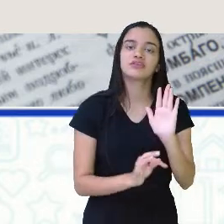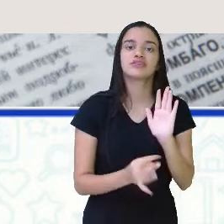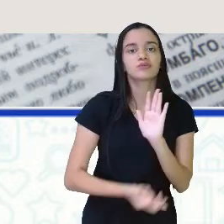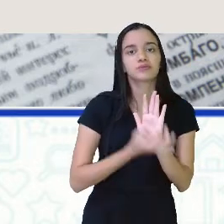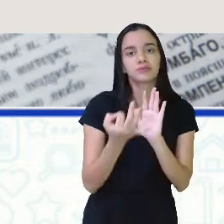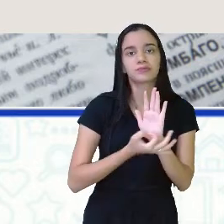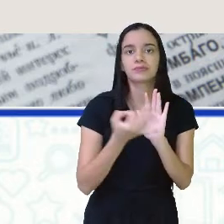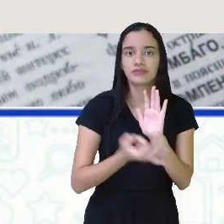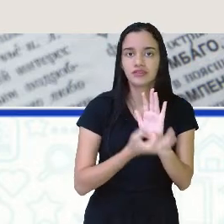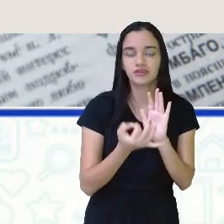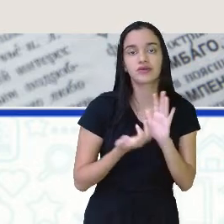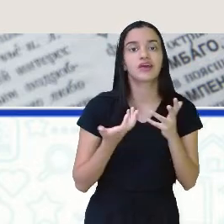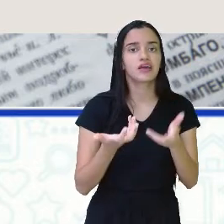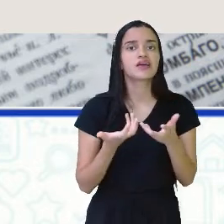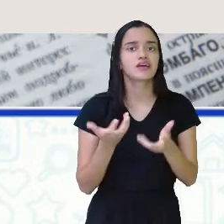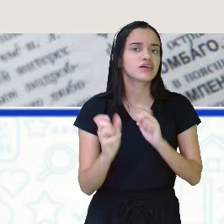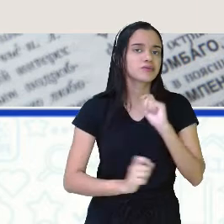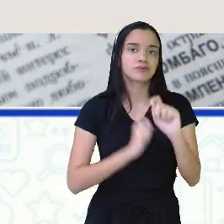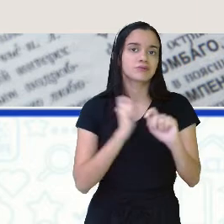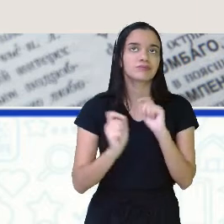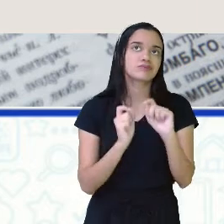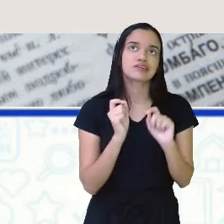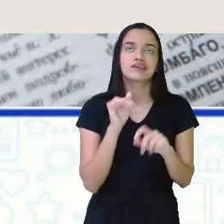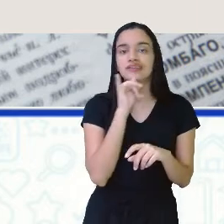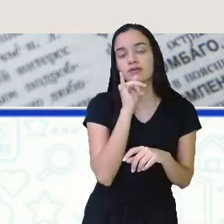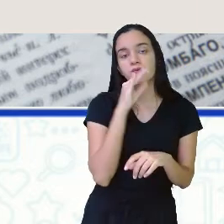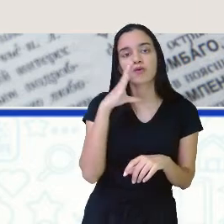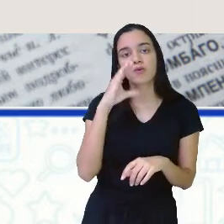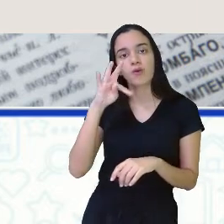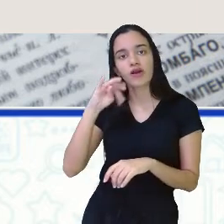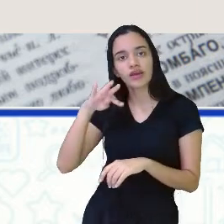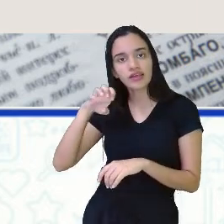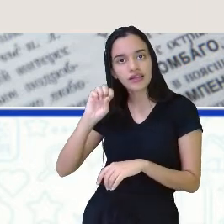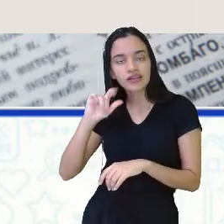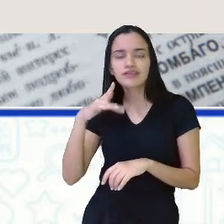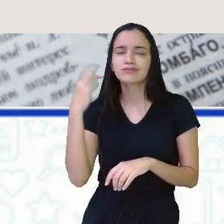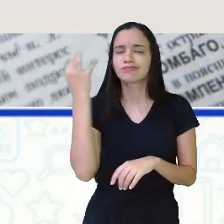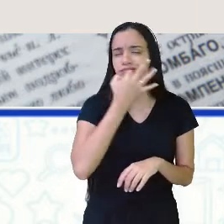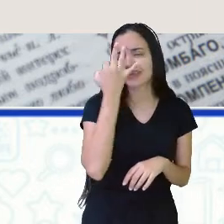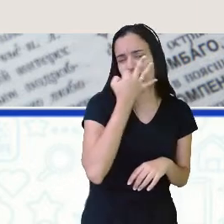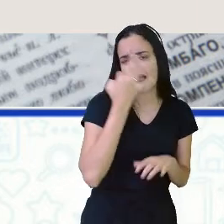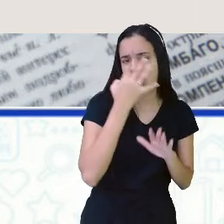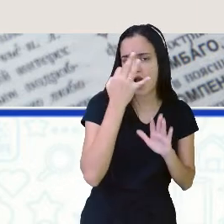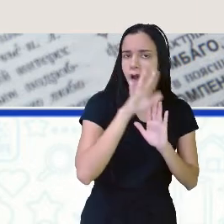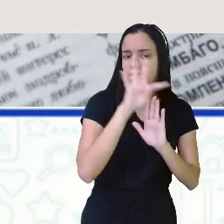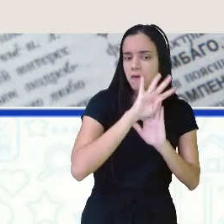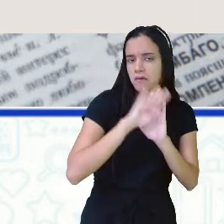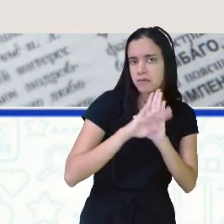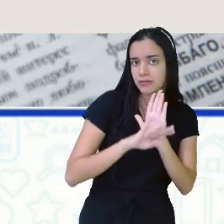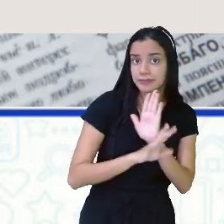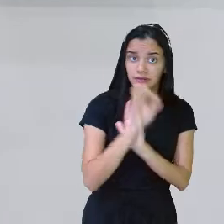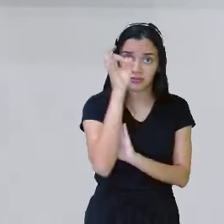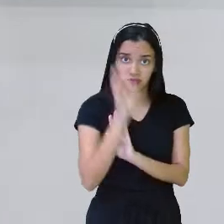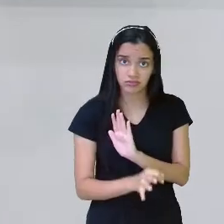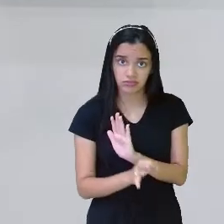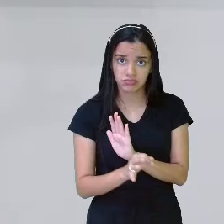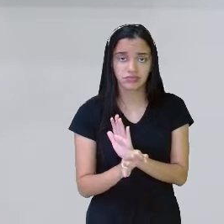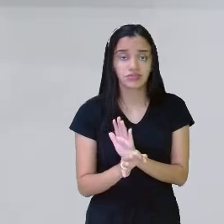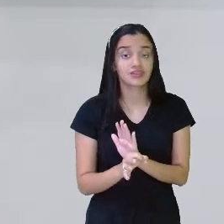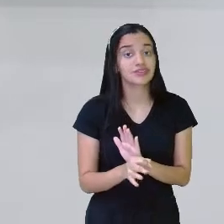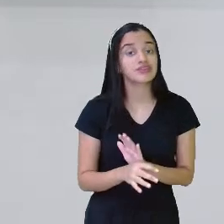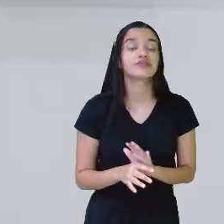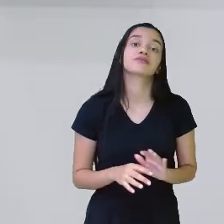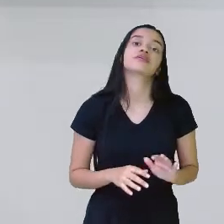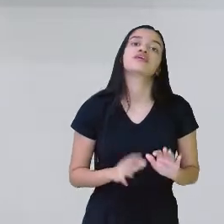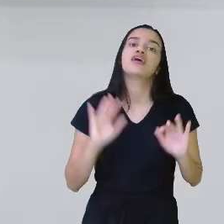opinião, a gente quer que ele seja o quê? Que ele seja coerente, que ele seja lido, que tenha tudo isso. Tá? E que ele esteja correto,